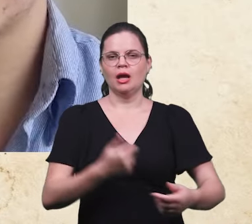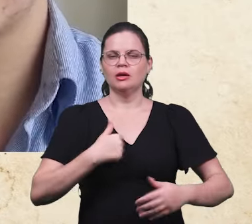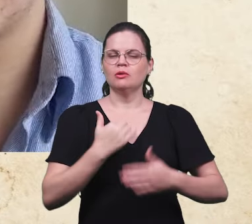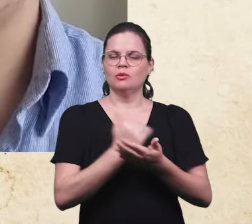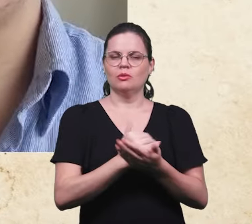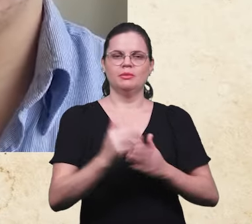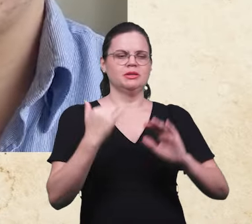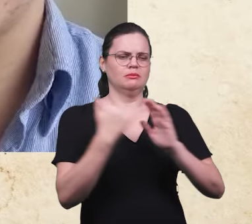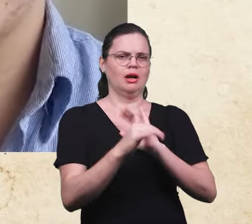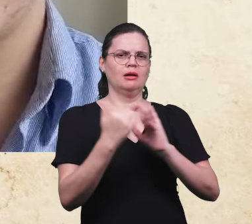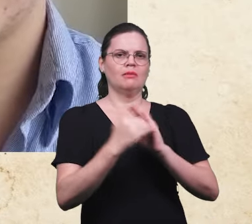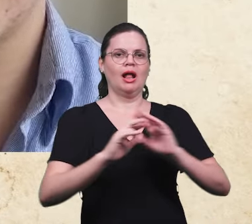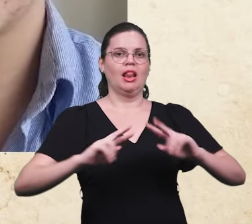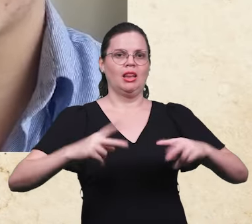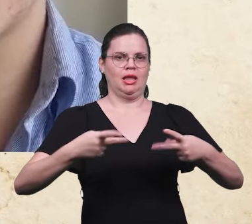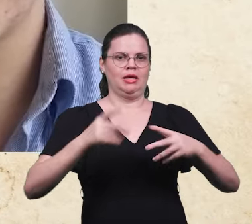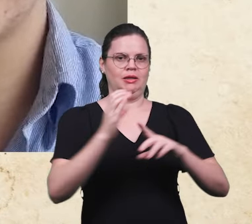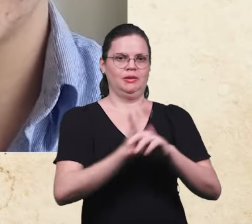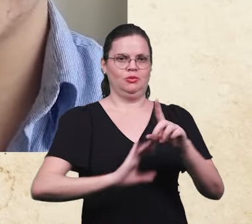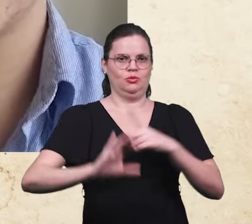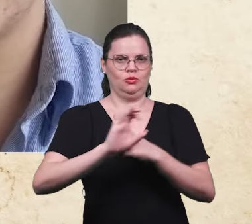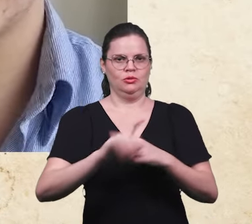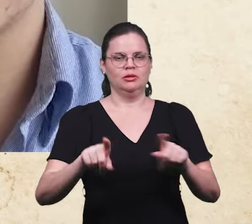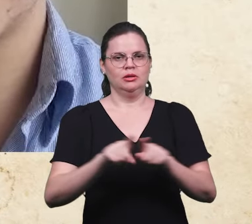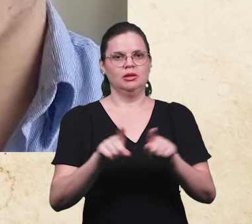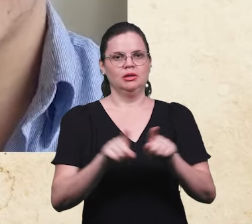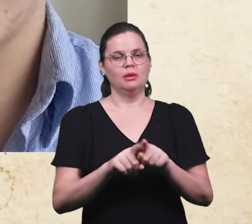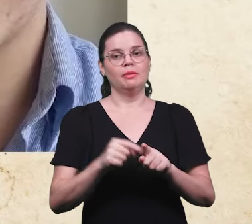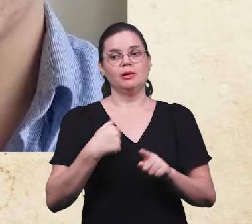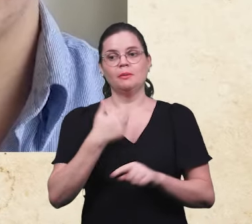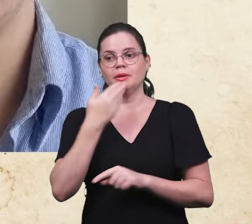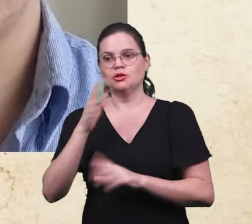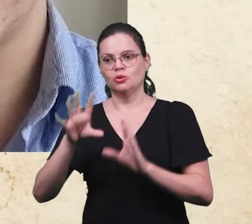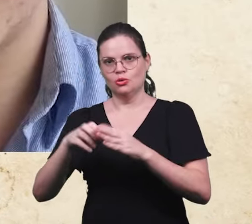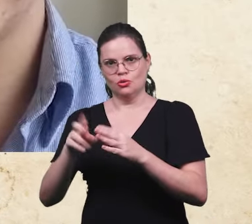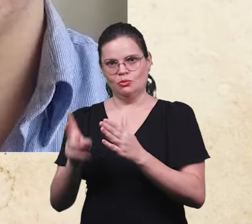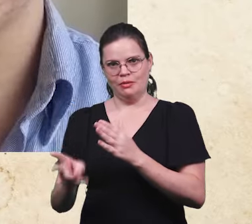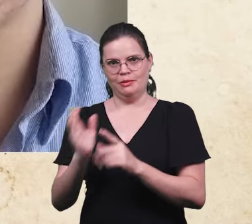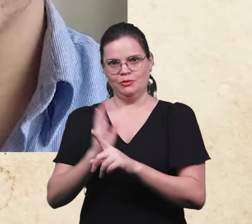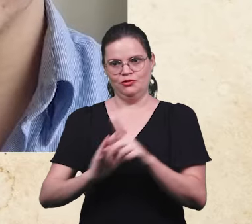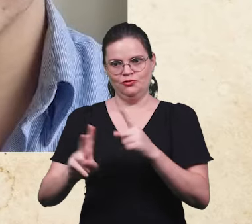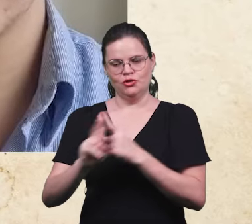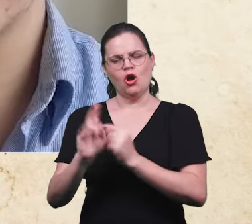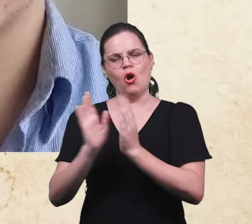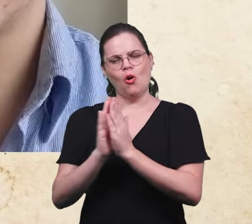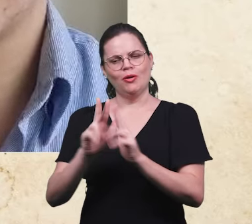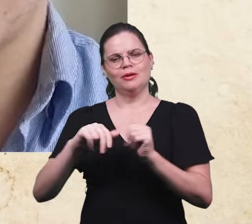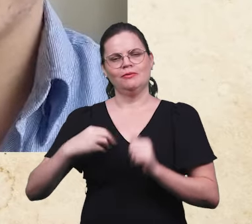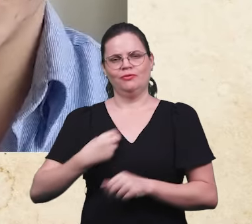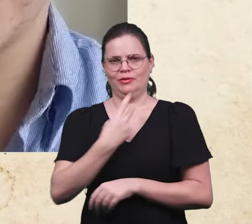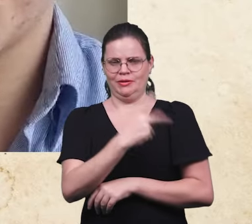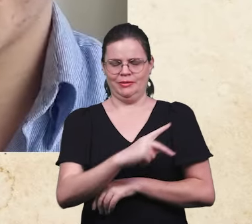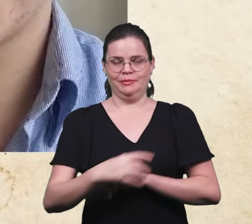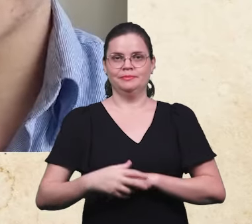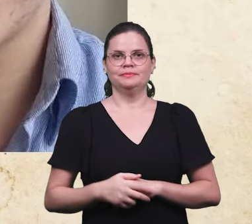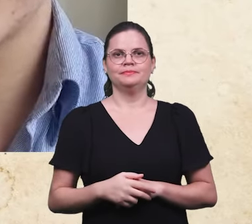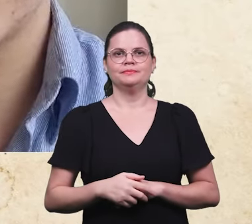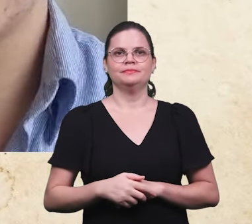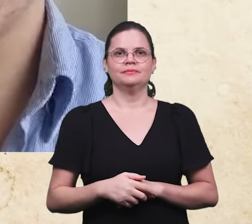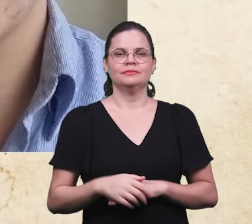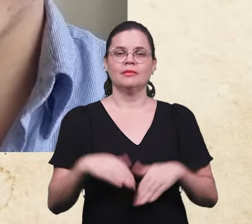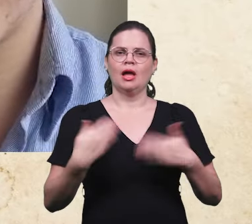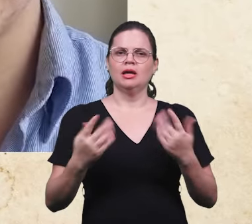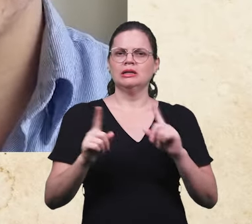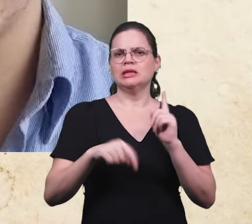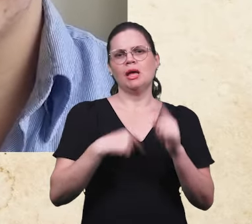os links de culto e também levar os motivos de oração para o grupo de vigília. Com o tempo, acabamos